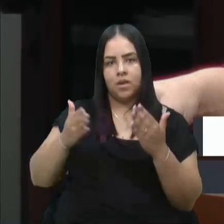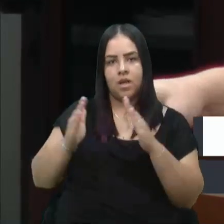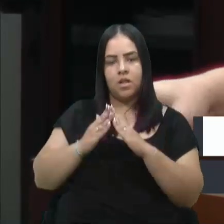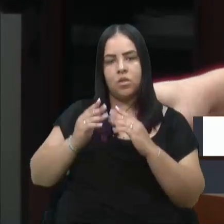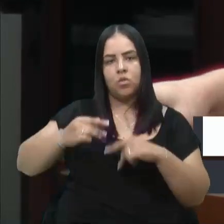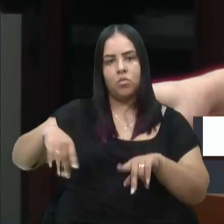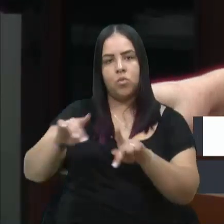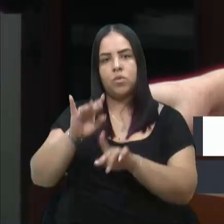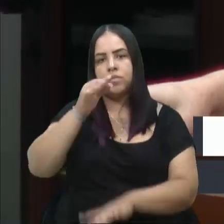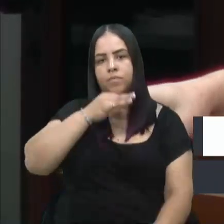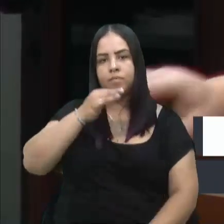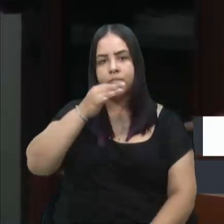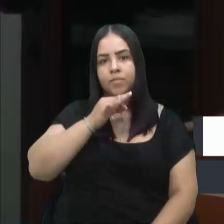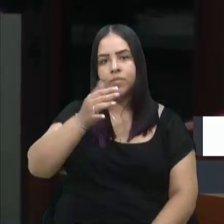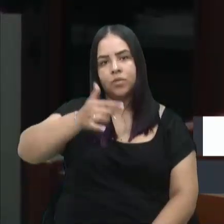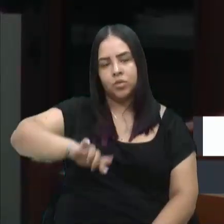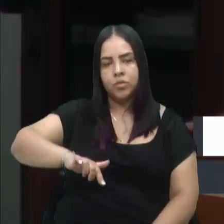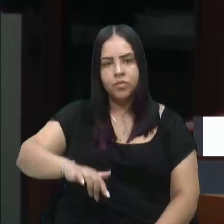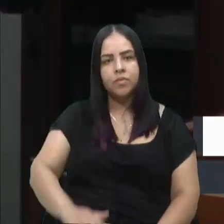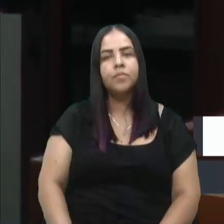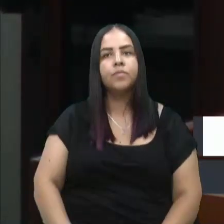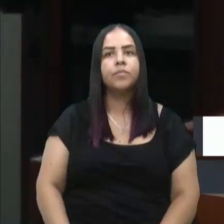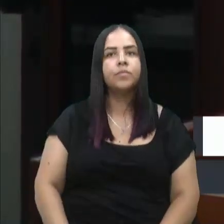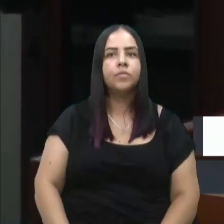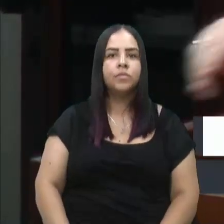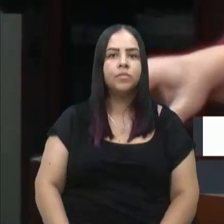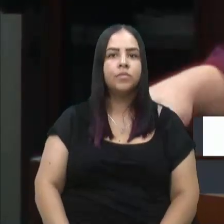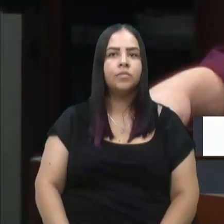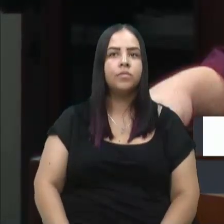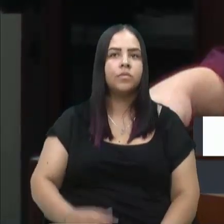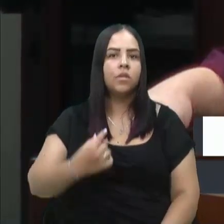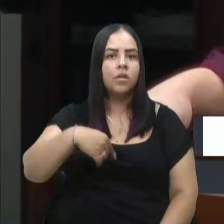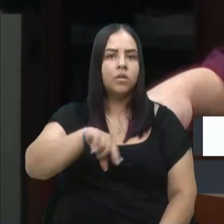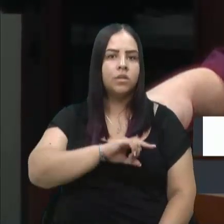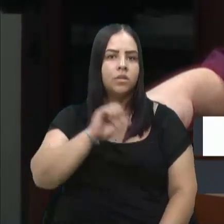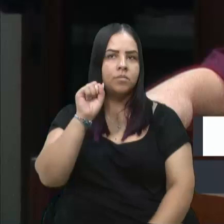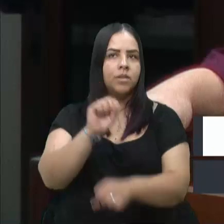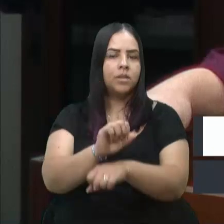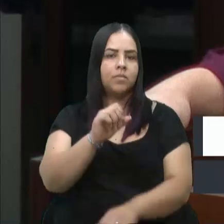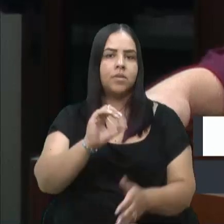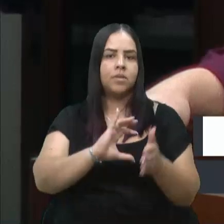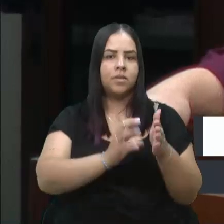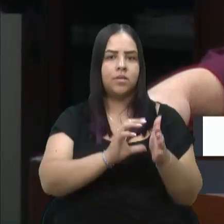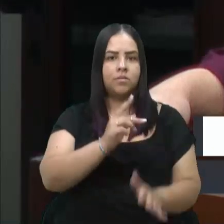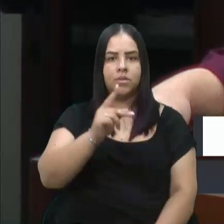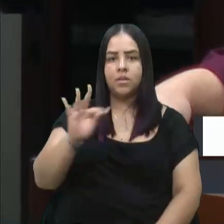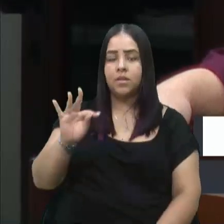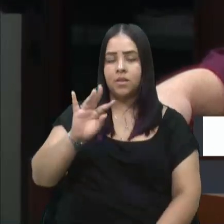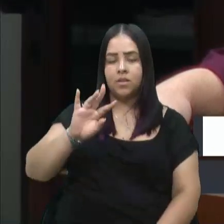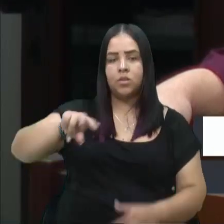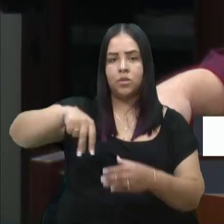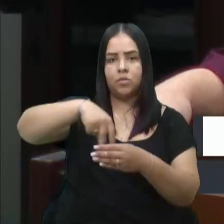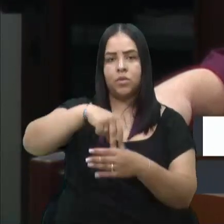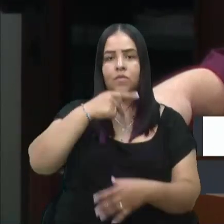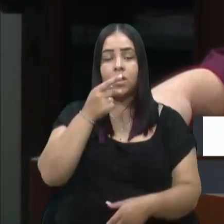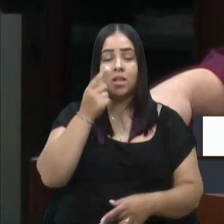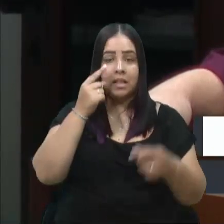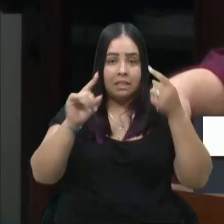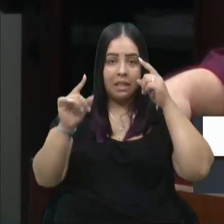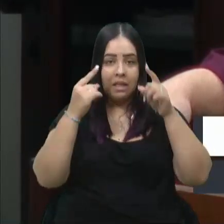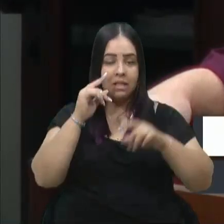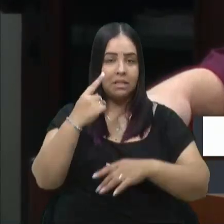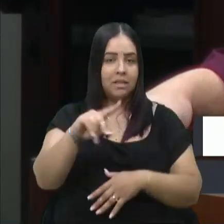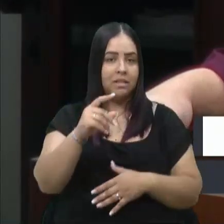Pessoal, vamos lá então. Quando a gente espera a bancada do PT subir nessa tribuna aqui e falar todas as suas ideias,